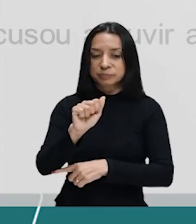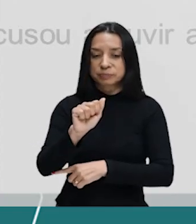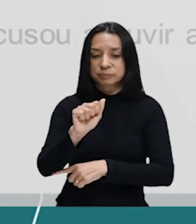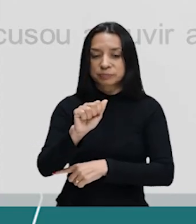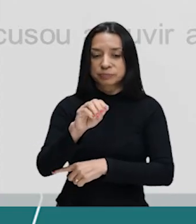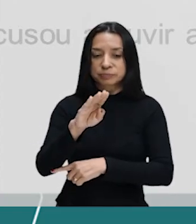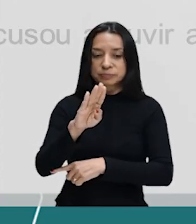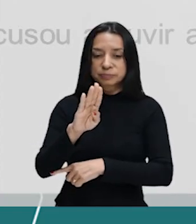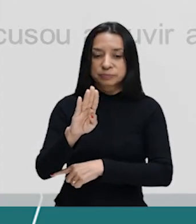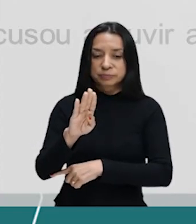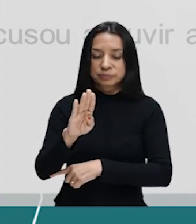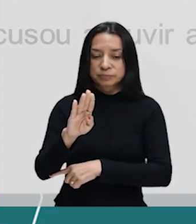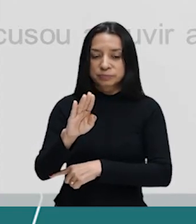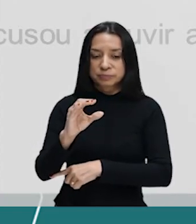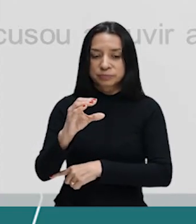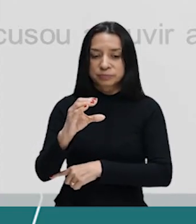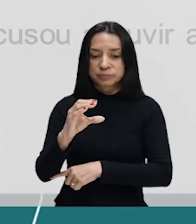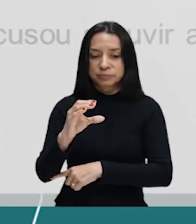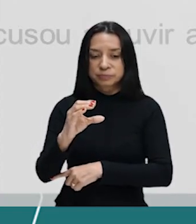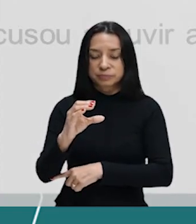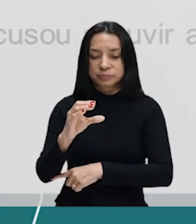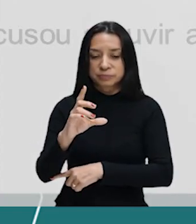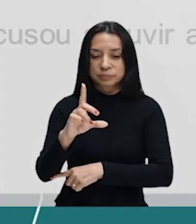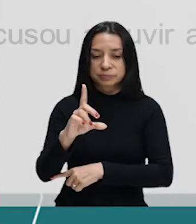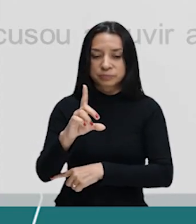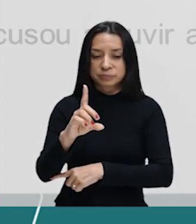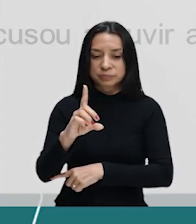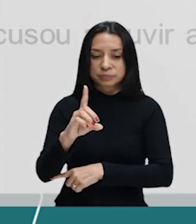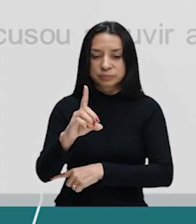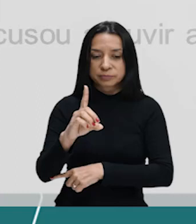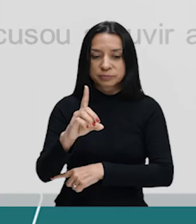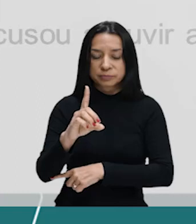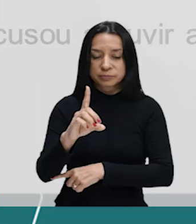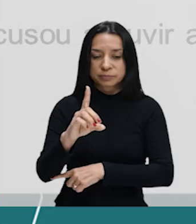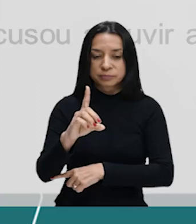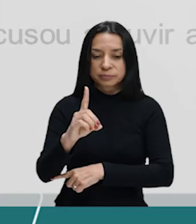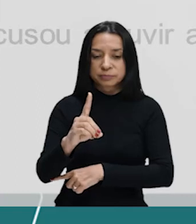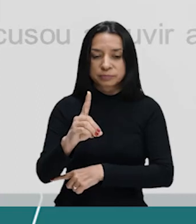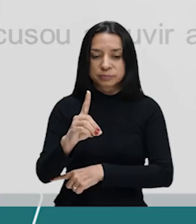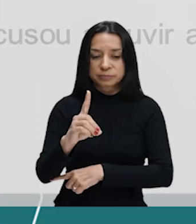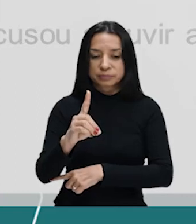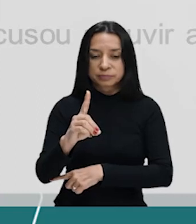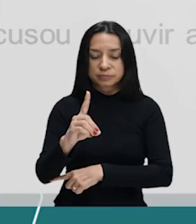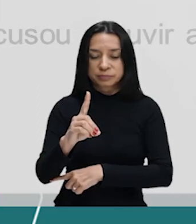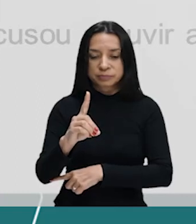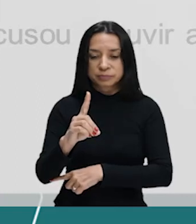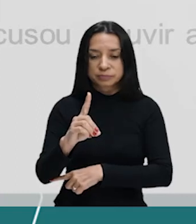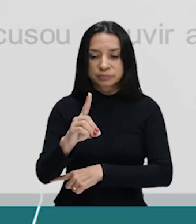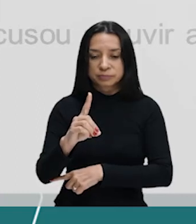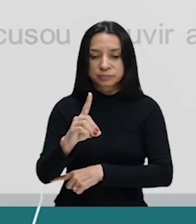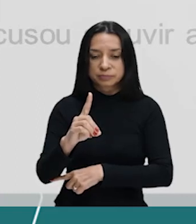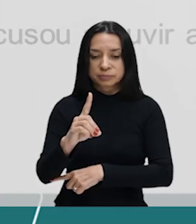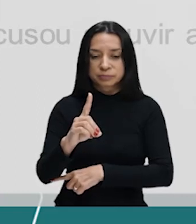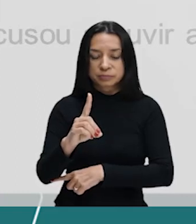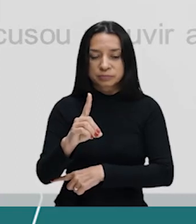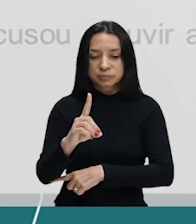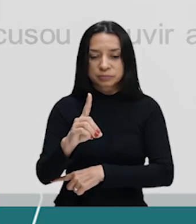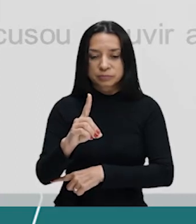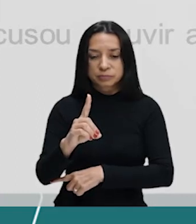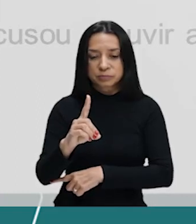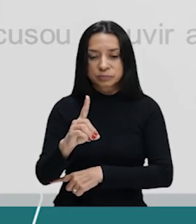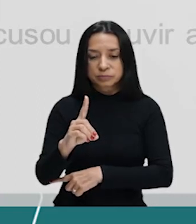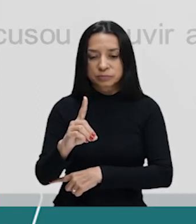não compareceu à reunião. Senhor deputado, peço a Vossa Excelência que conclua a sua oração.